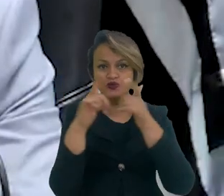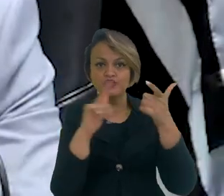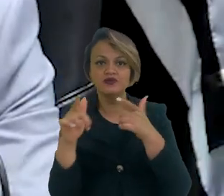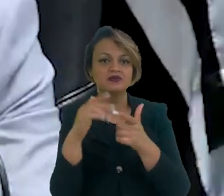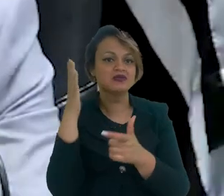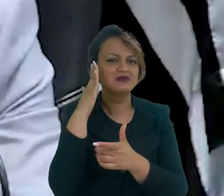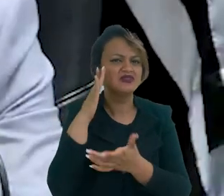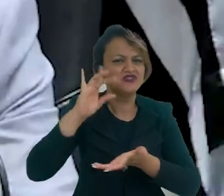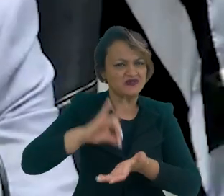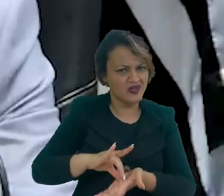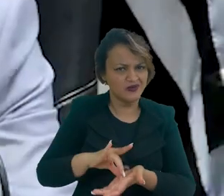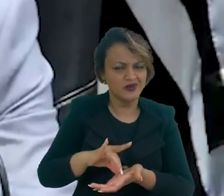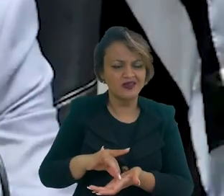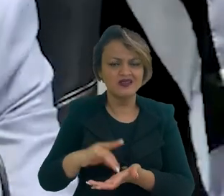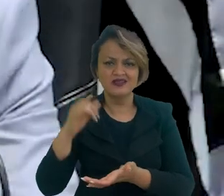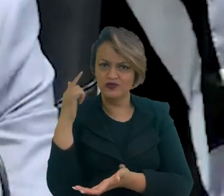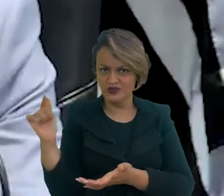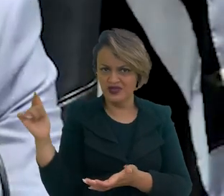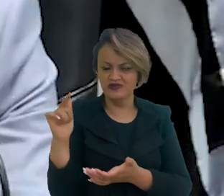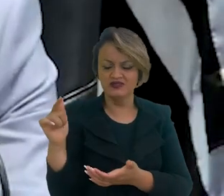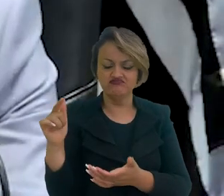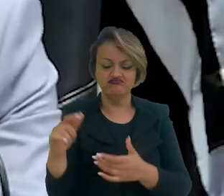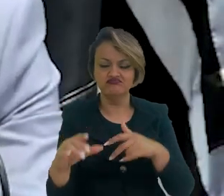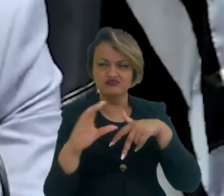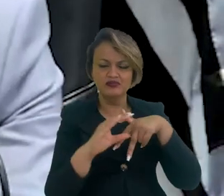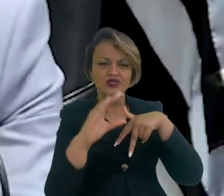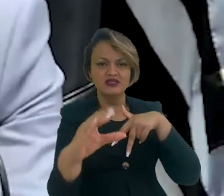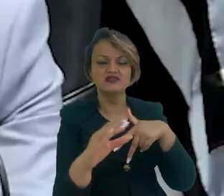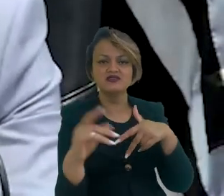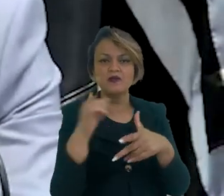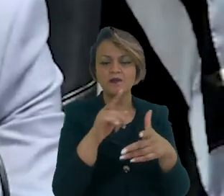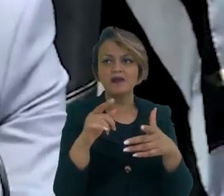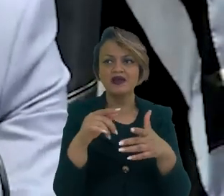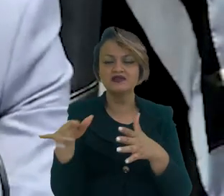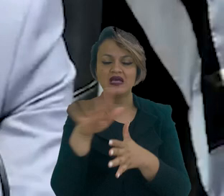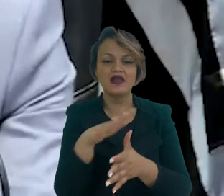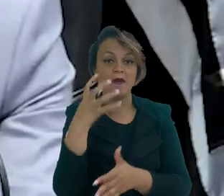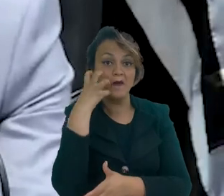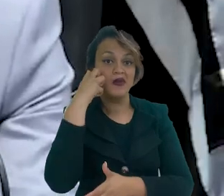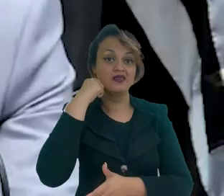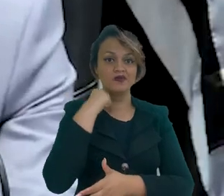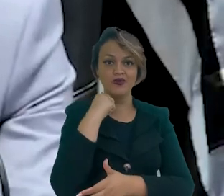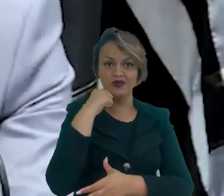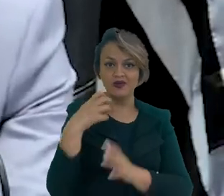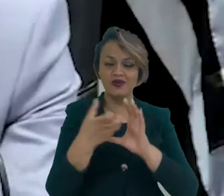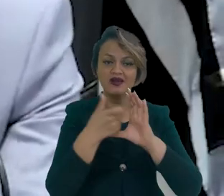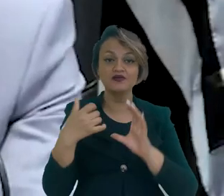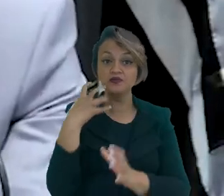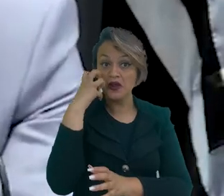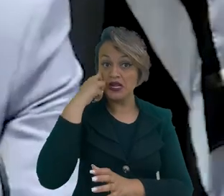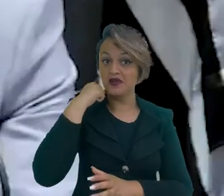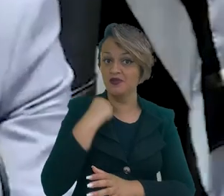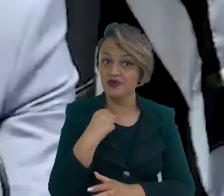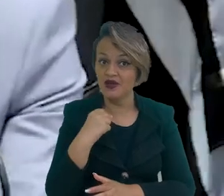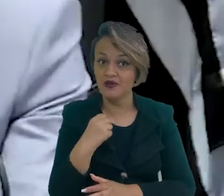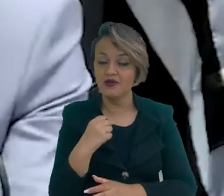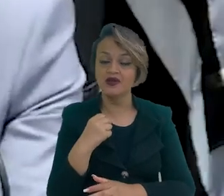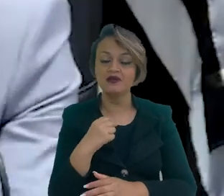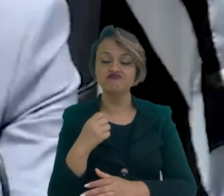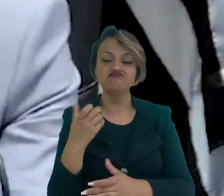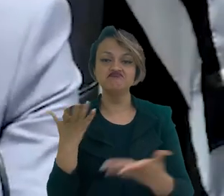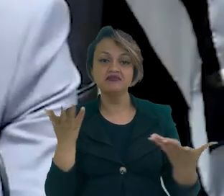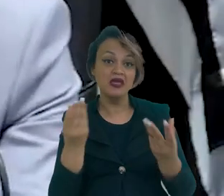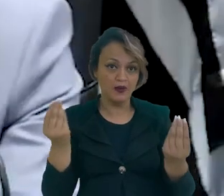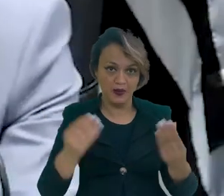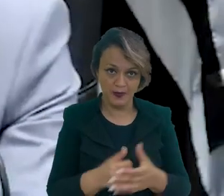própria Alemanha Mas além disso nos países do commonó sobre se realmente talvez não Ava haja uma indenização mas há um deslocamento patrimonial